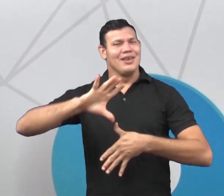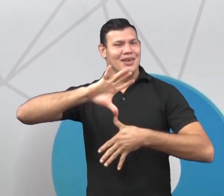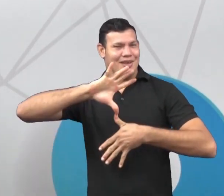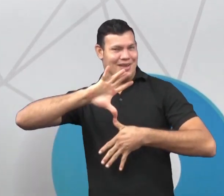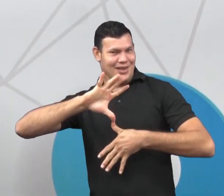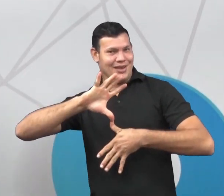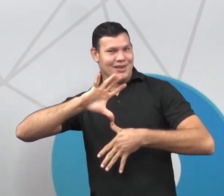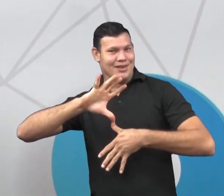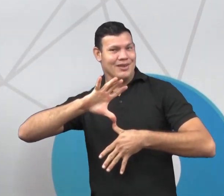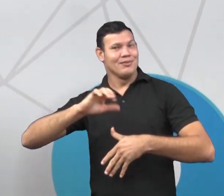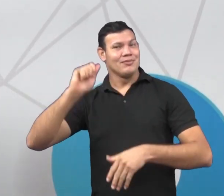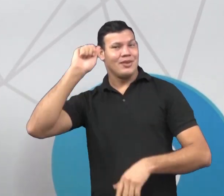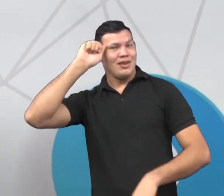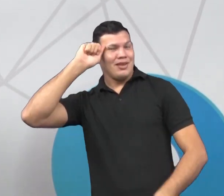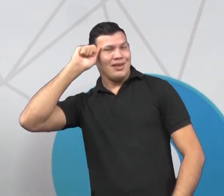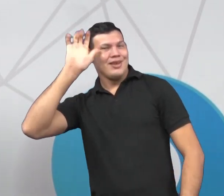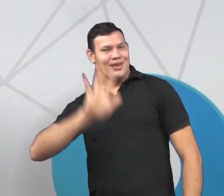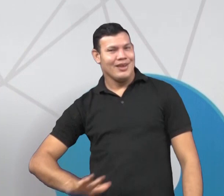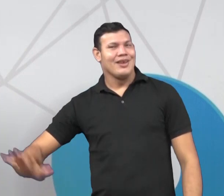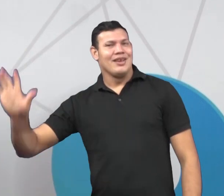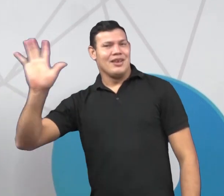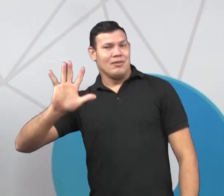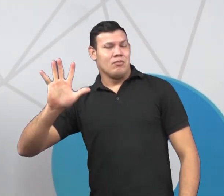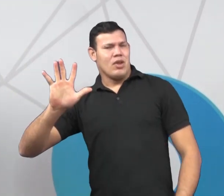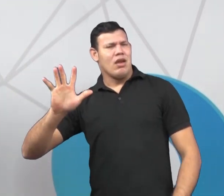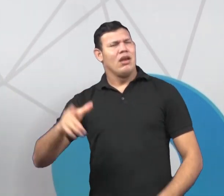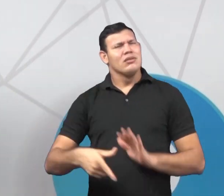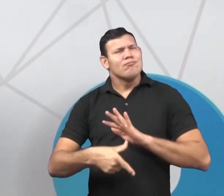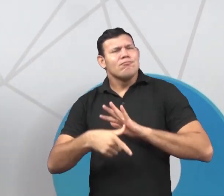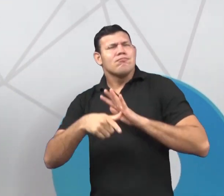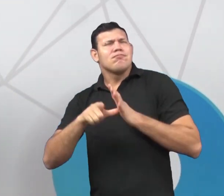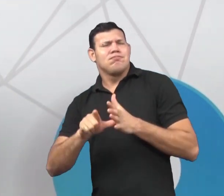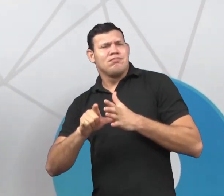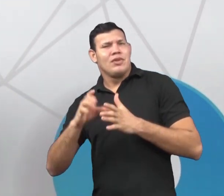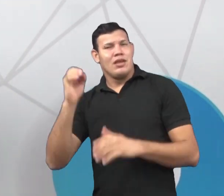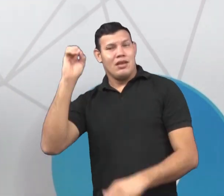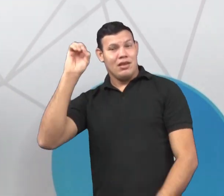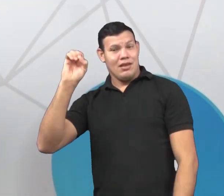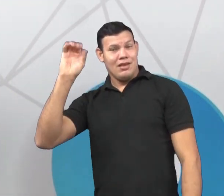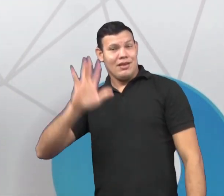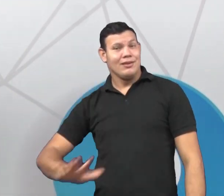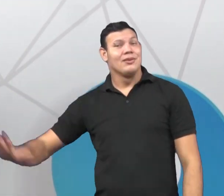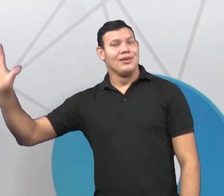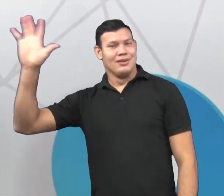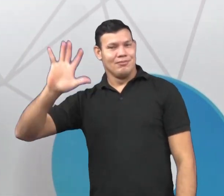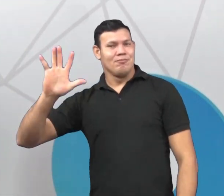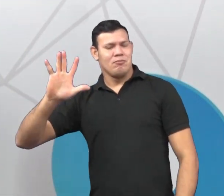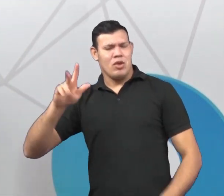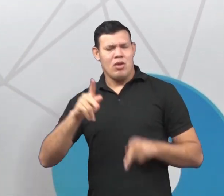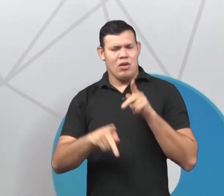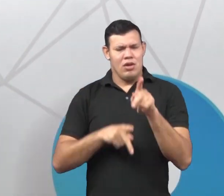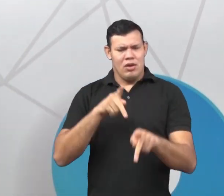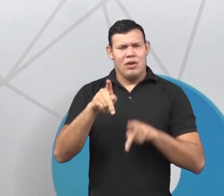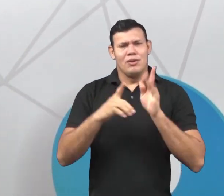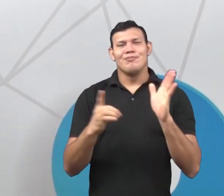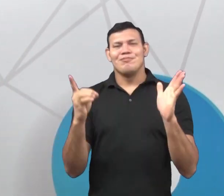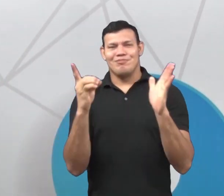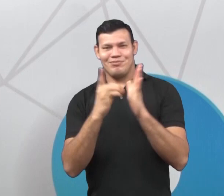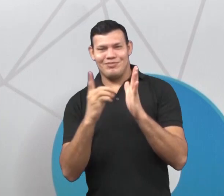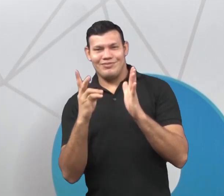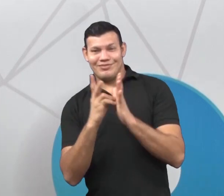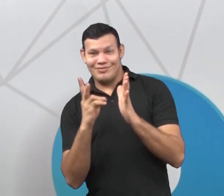e na África, a Oceania era ocupada por nativos antes da chegada dos europeus. Em pouco tempo,